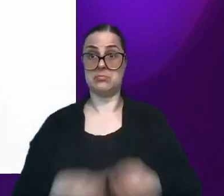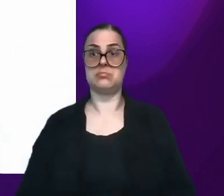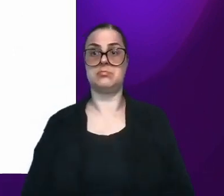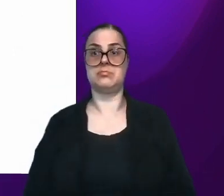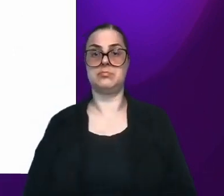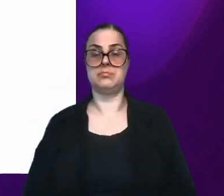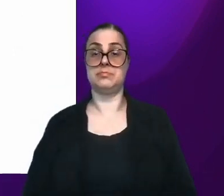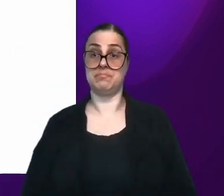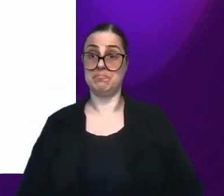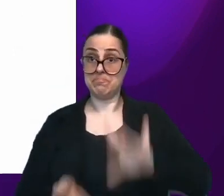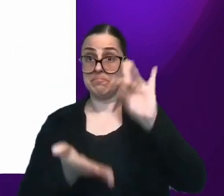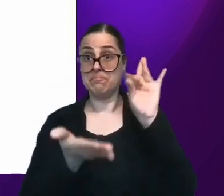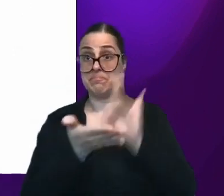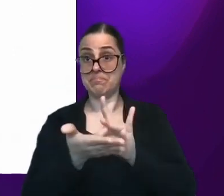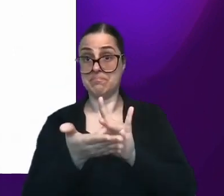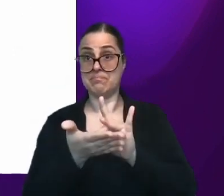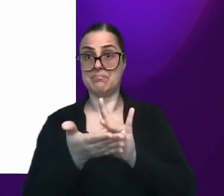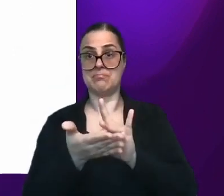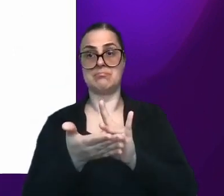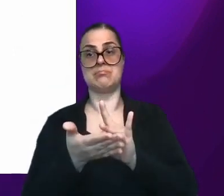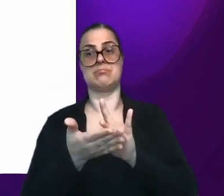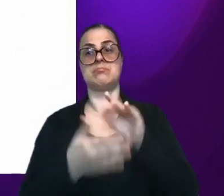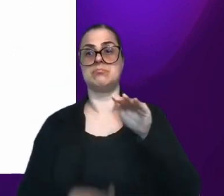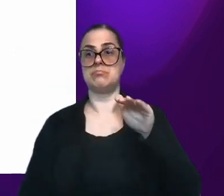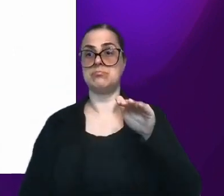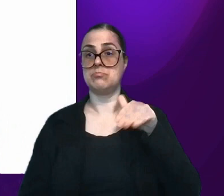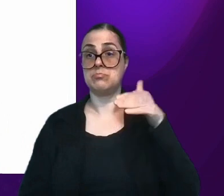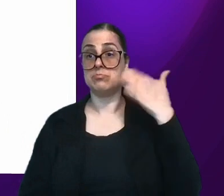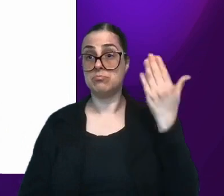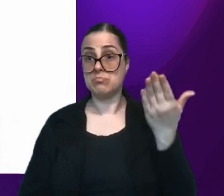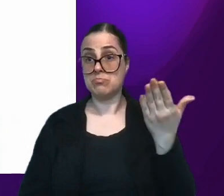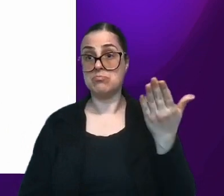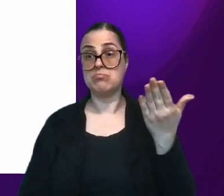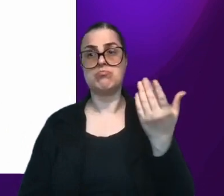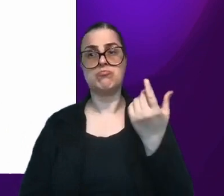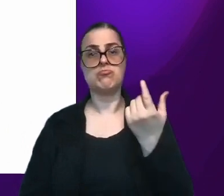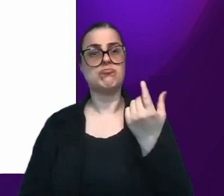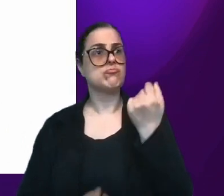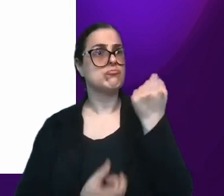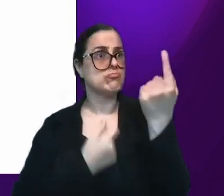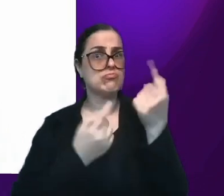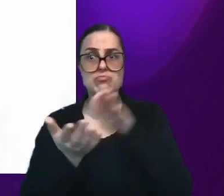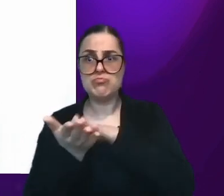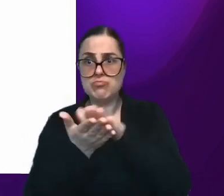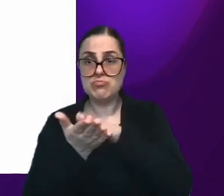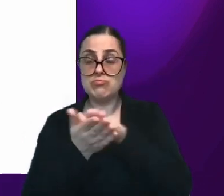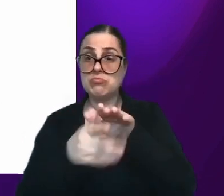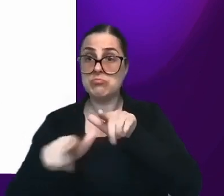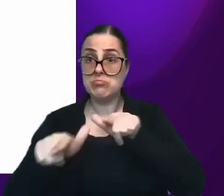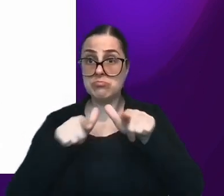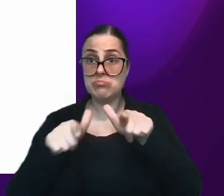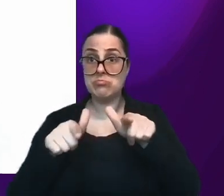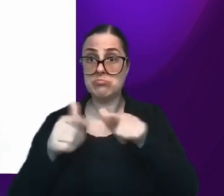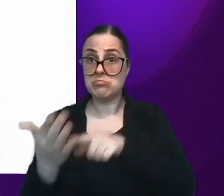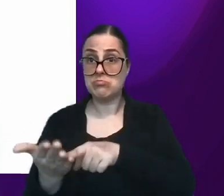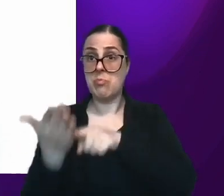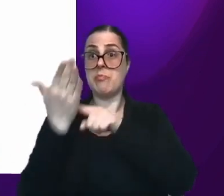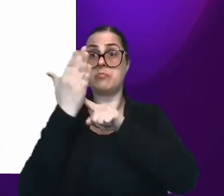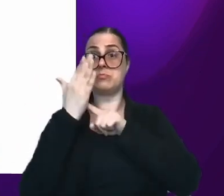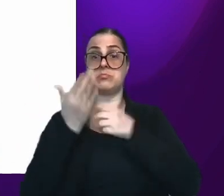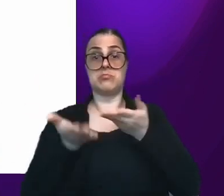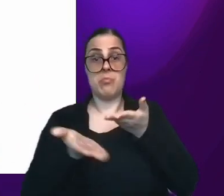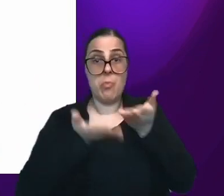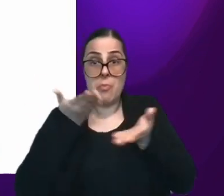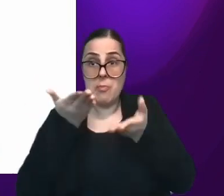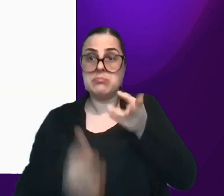De fato, quando a gente... Alguns trabalhos mostram que a terapia contínua,